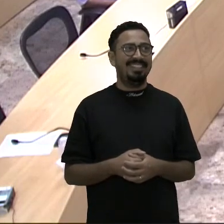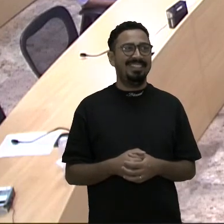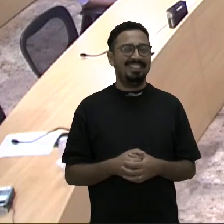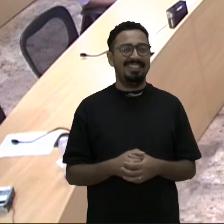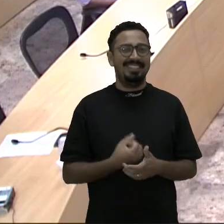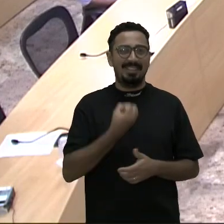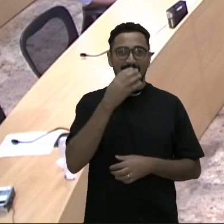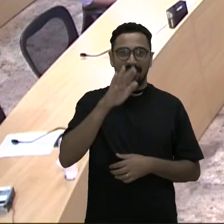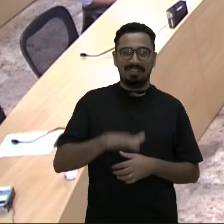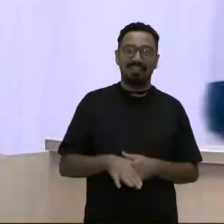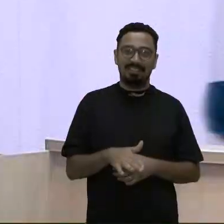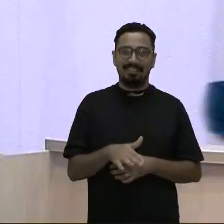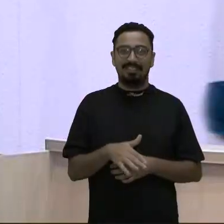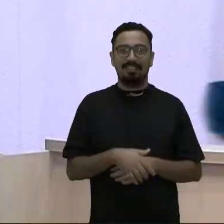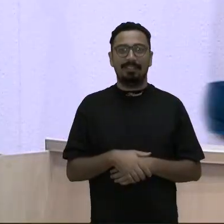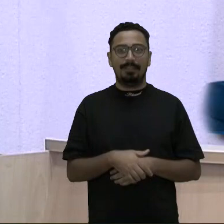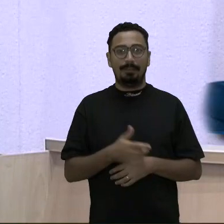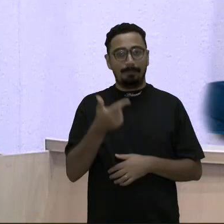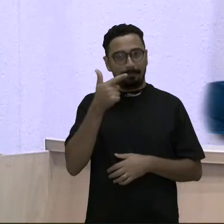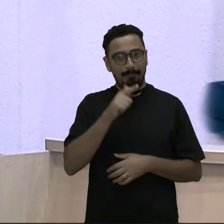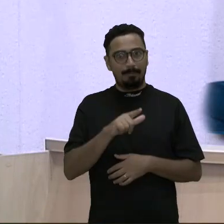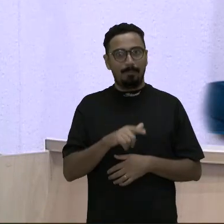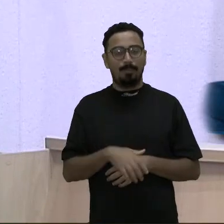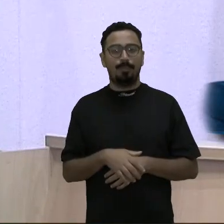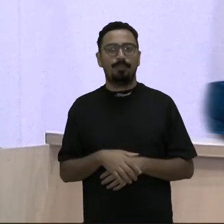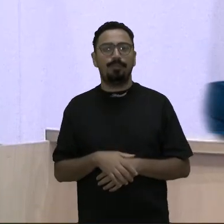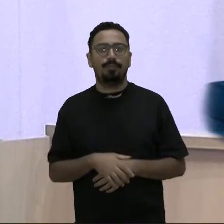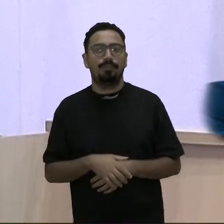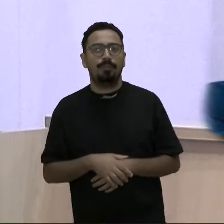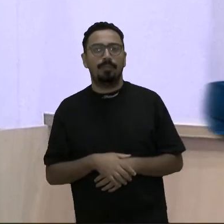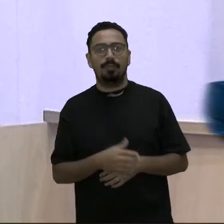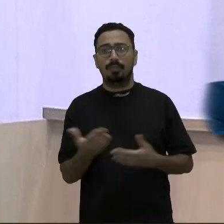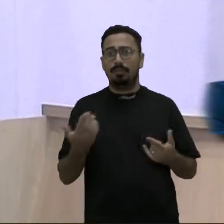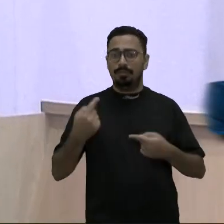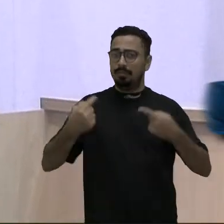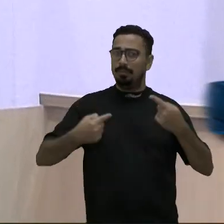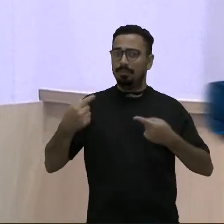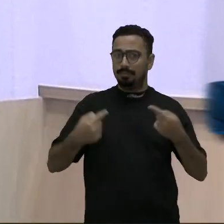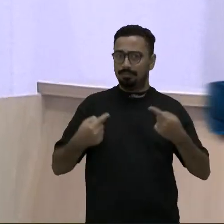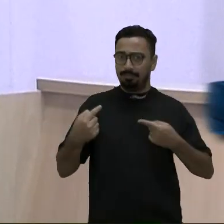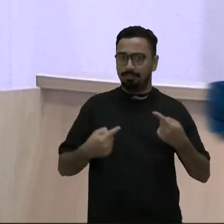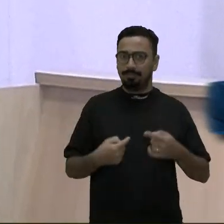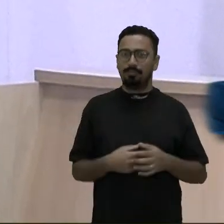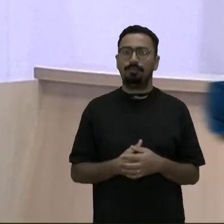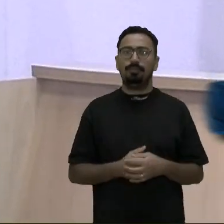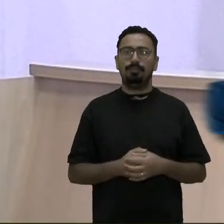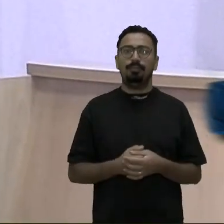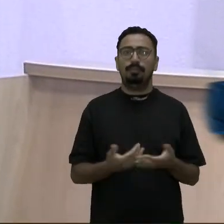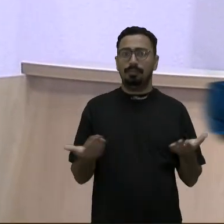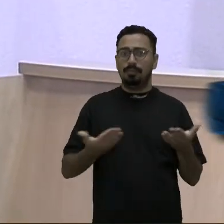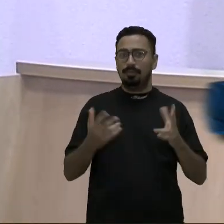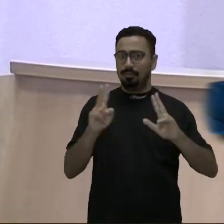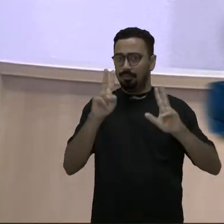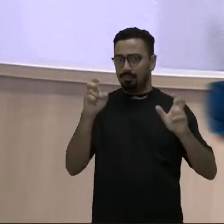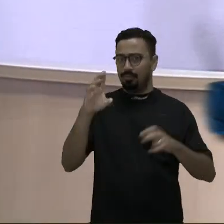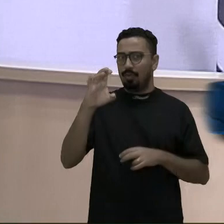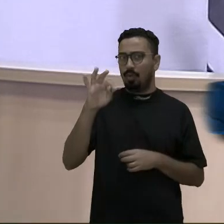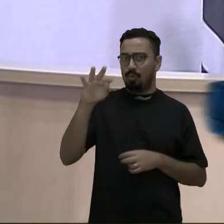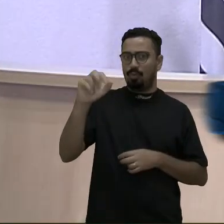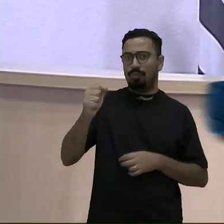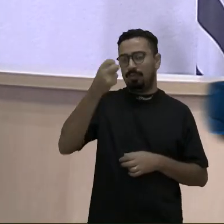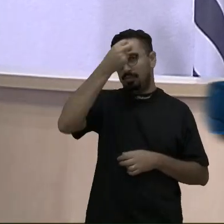Boa tarde. Conseguiu? Eu vou aqui discutir um pouquinho a questão das contas do